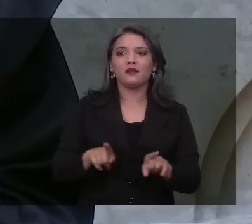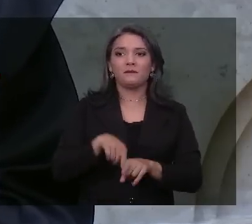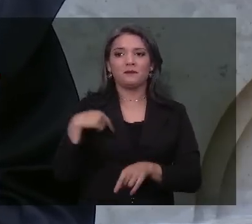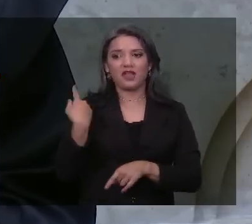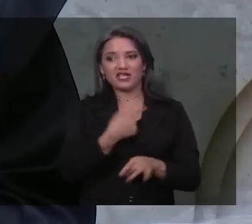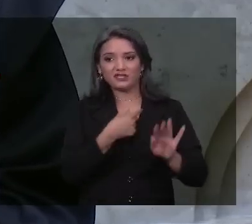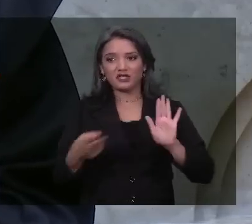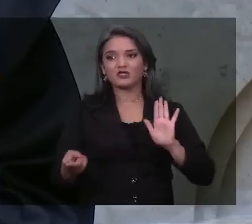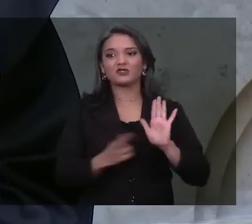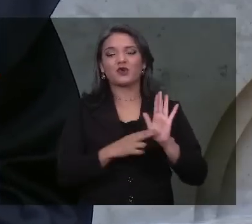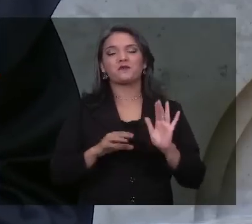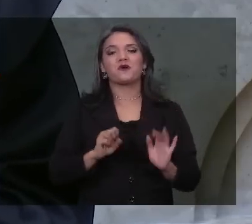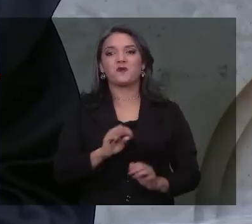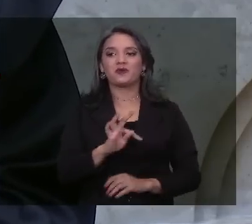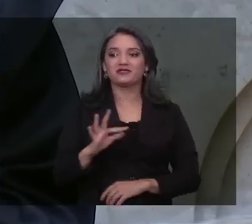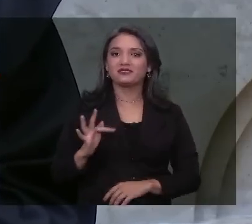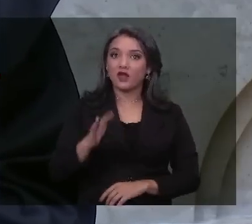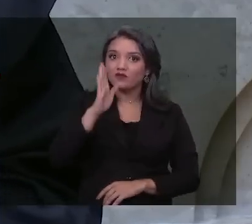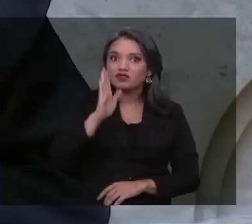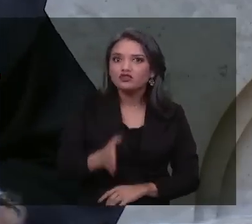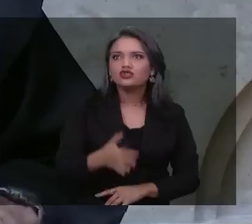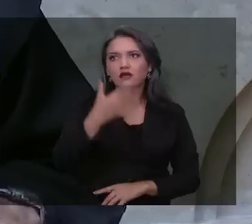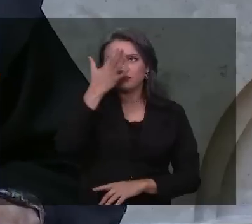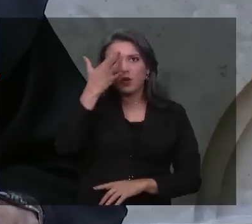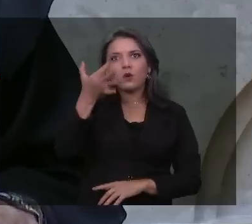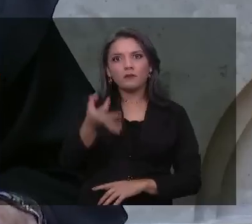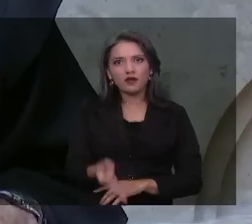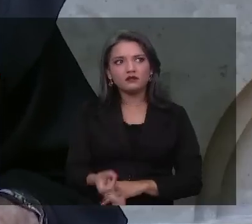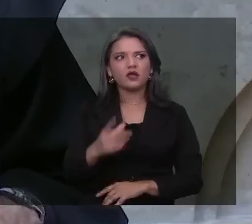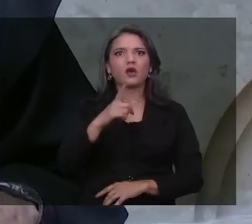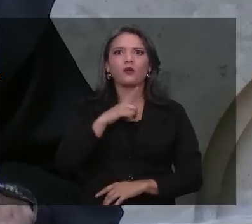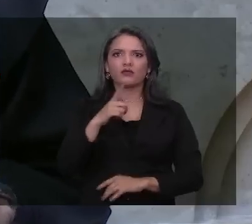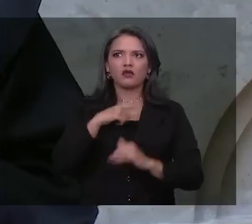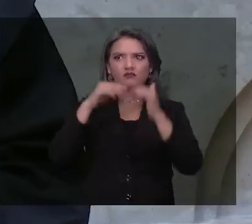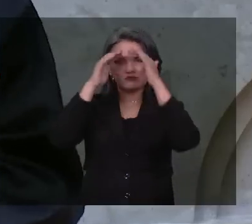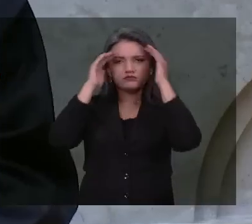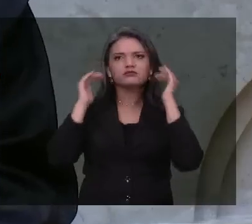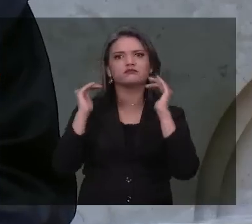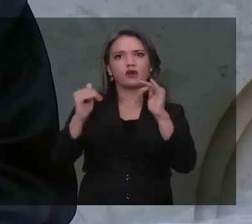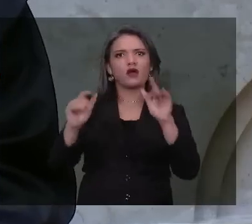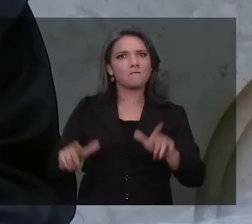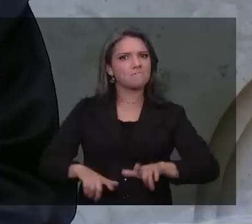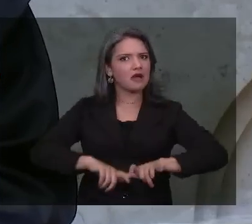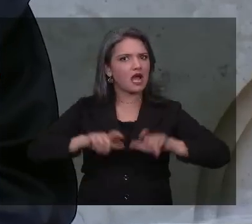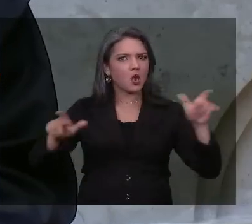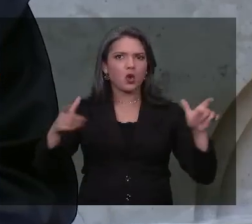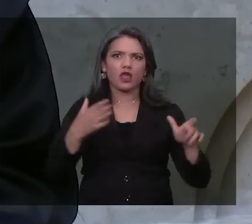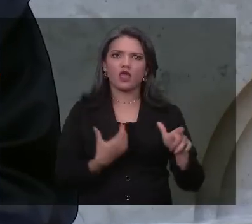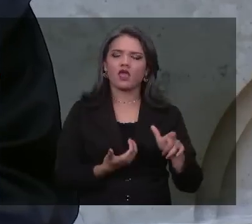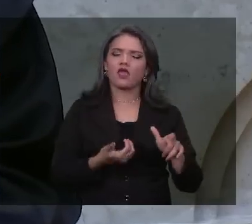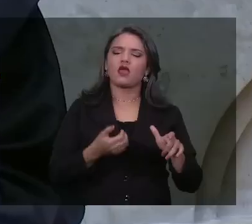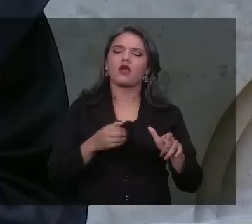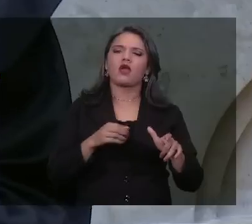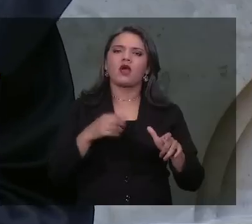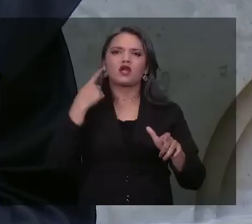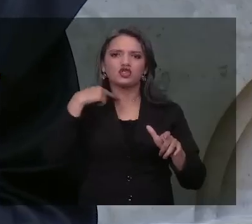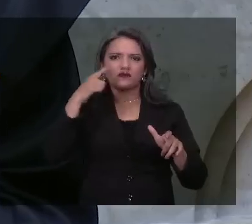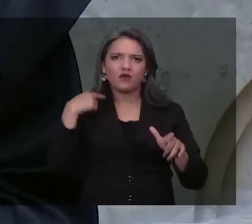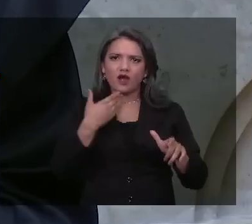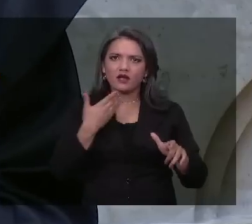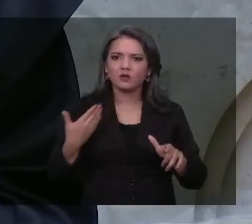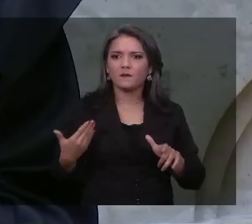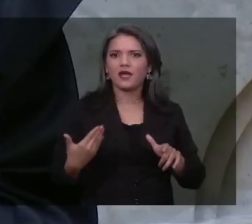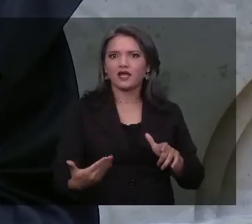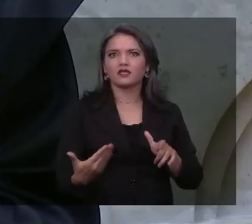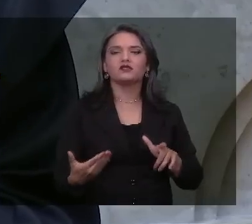tem compreendido e atendido a maioria dos pleitos trazidos pela advocacia brasileira e